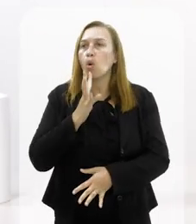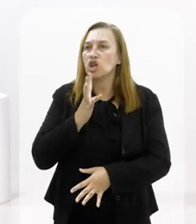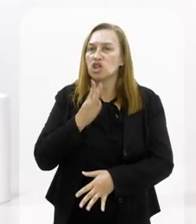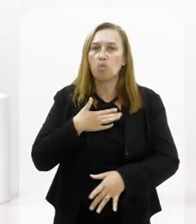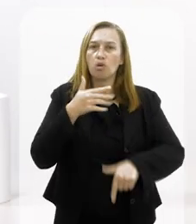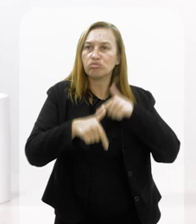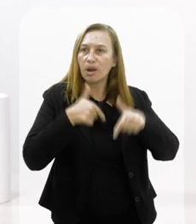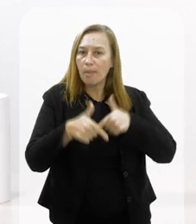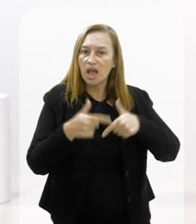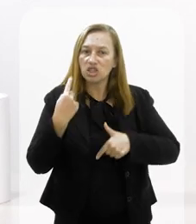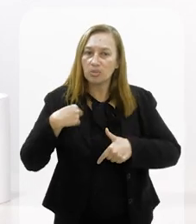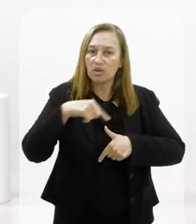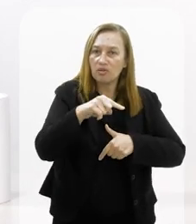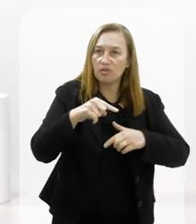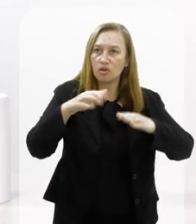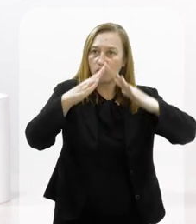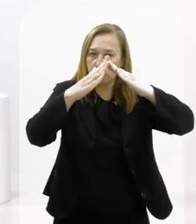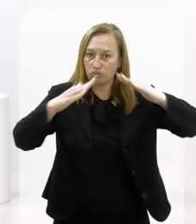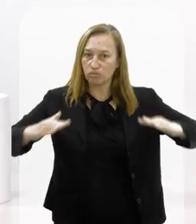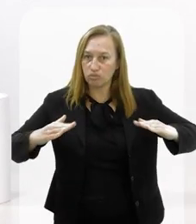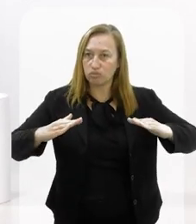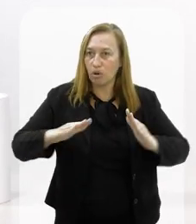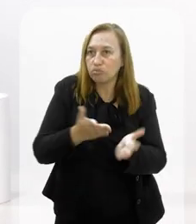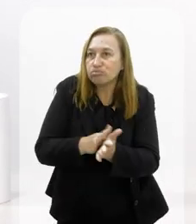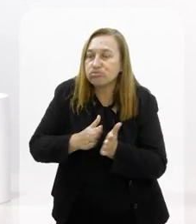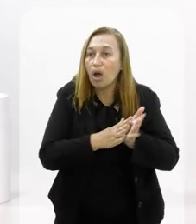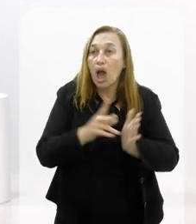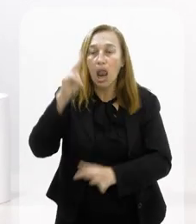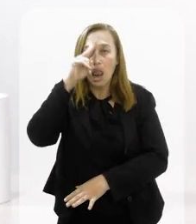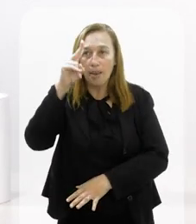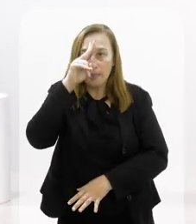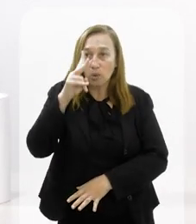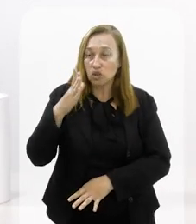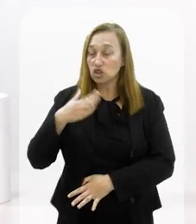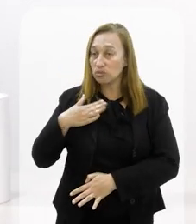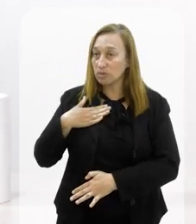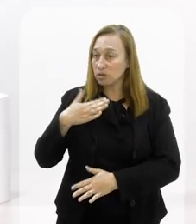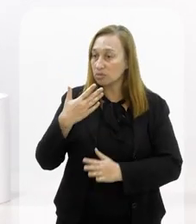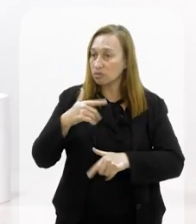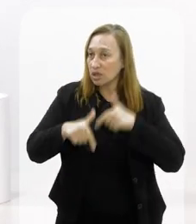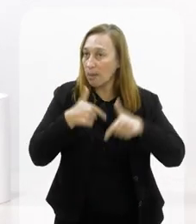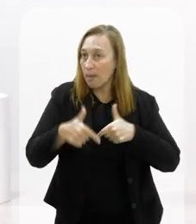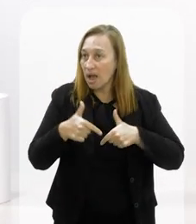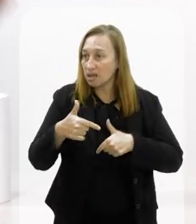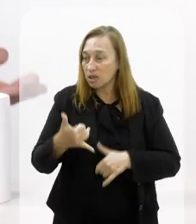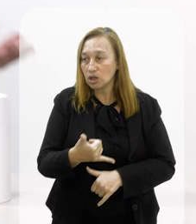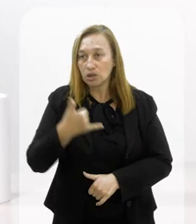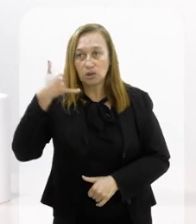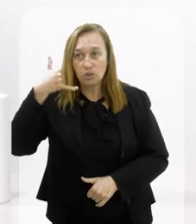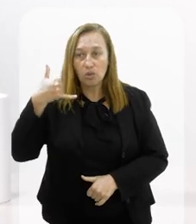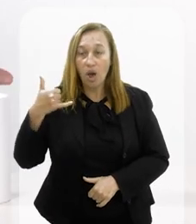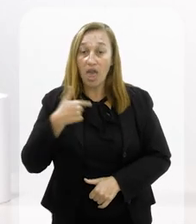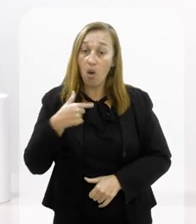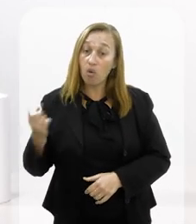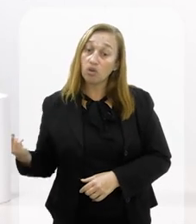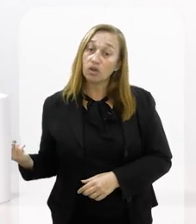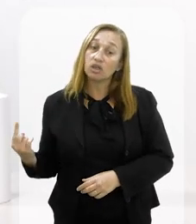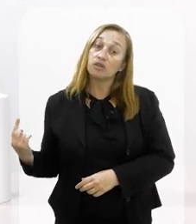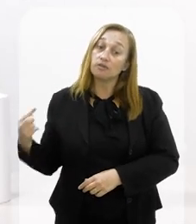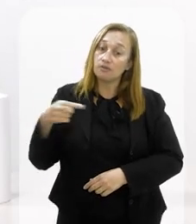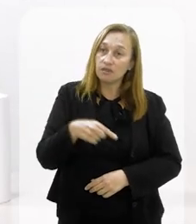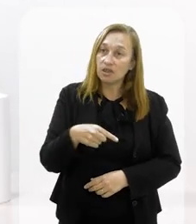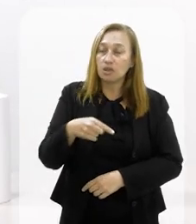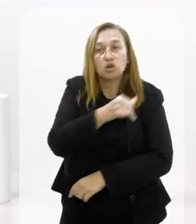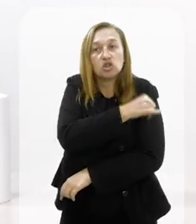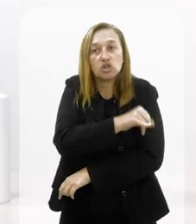já conhecia meu trabalho já tinha me viste no barracão lembrou do meu trabalho nessa ocasião entrou em contato e aí eu fui até o vim até o Rio de Janeiro